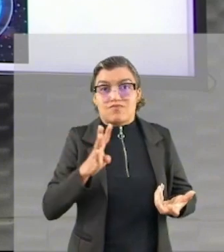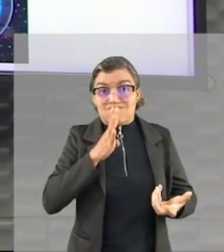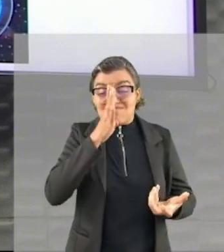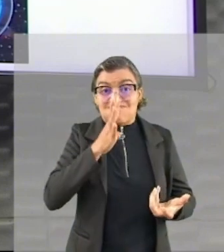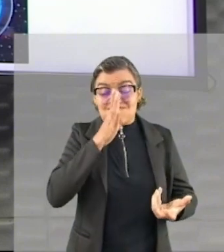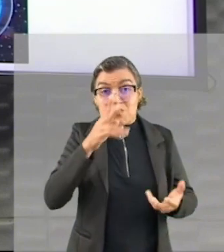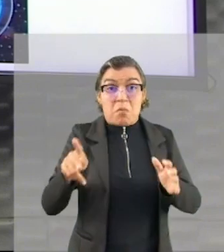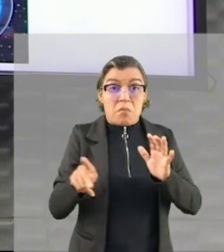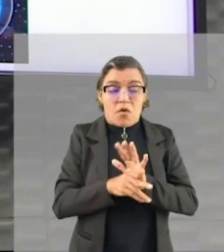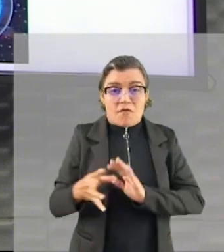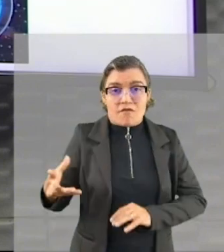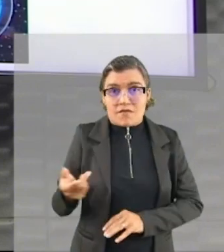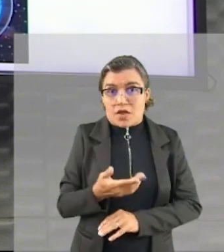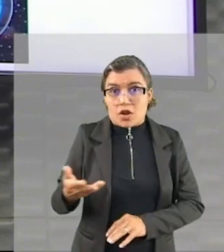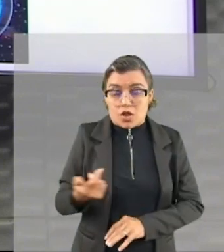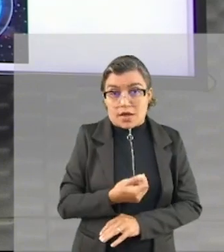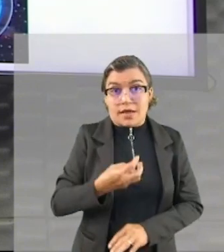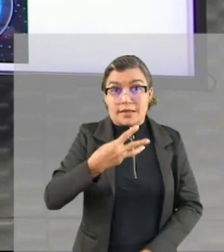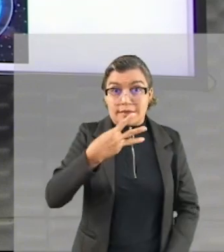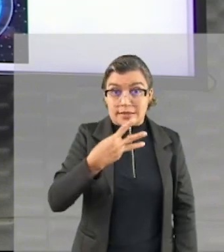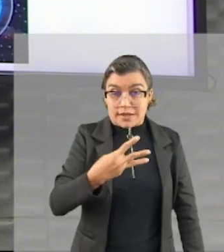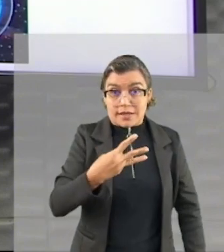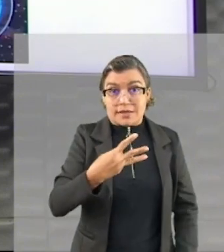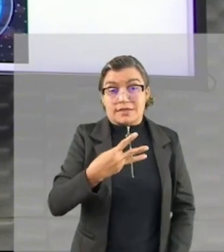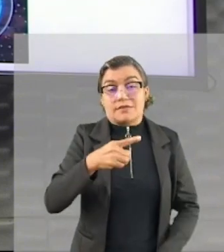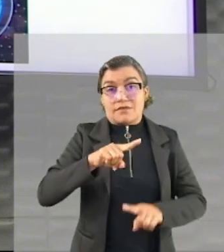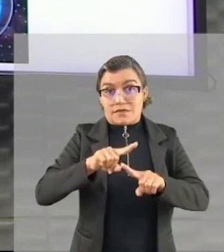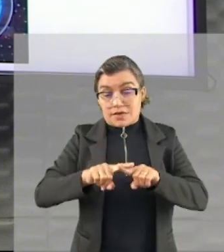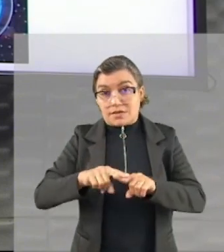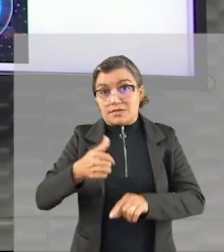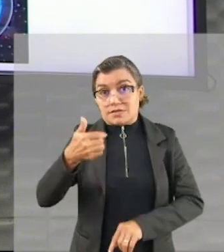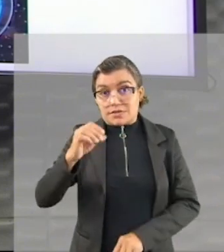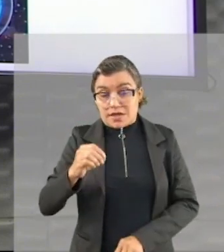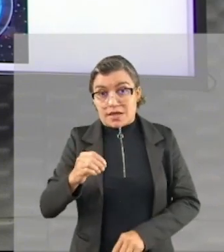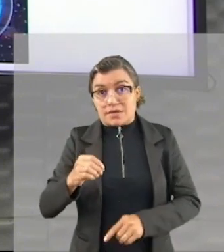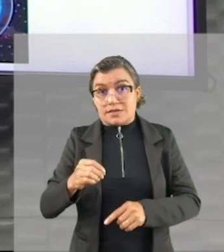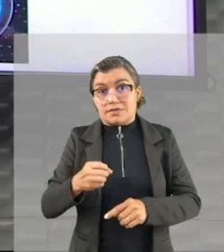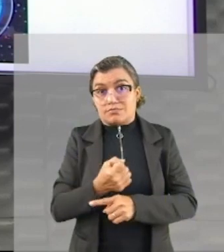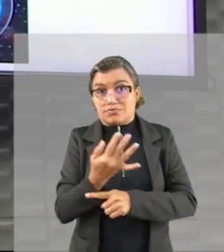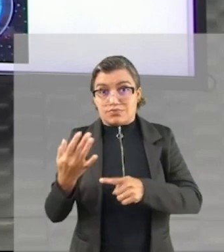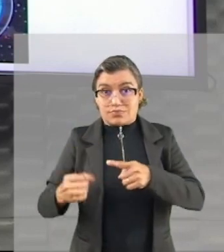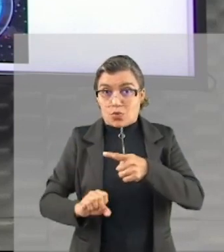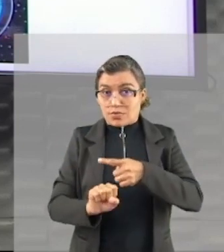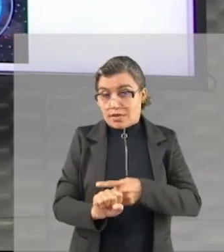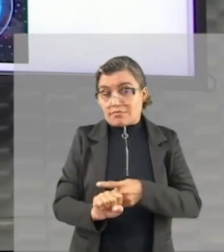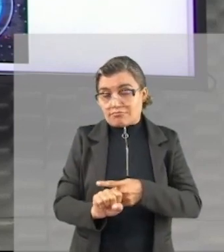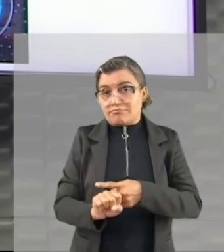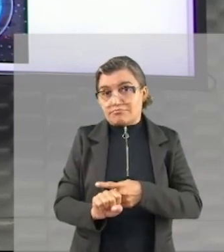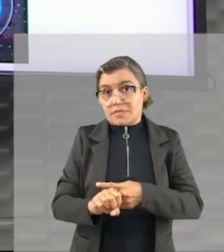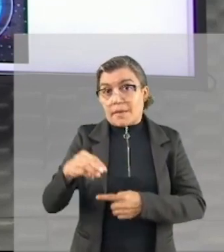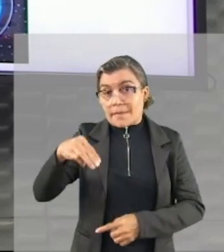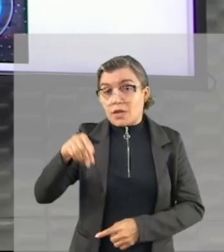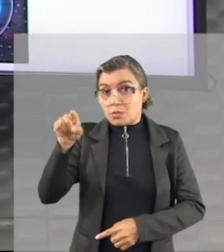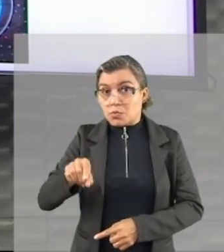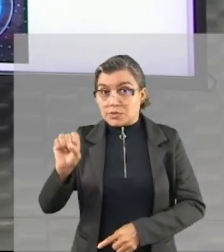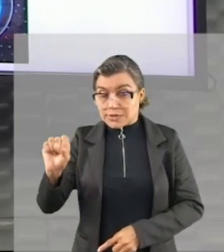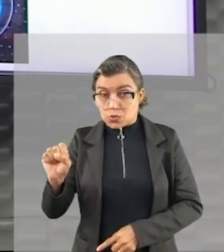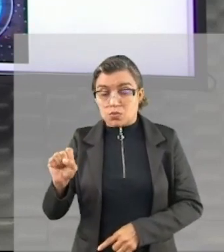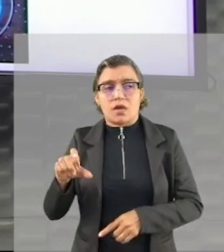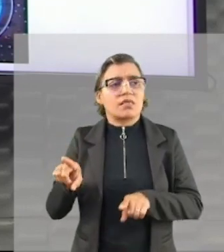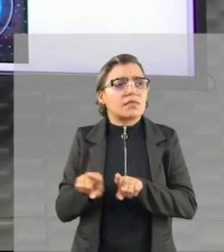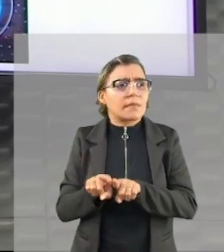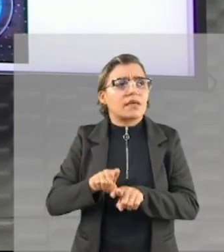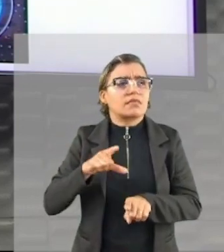do universo, que é 3 vezes 10 à oitava, metros por segundo, que é a velocidade da luz. Mas não é só o Sol, eu dei outro exemplo